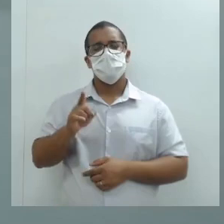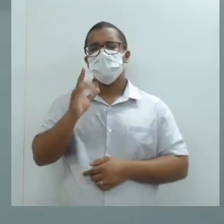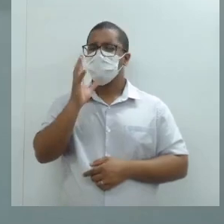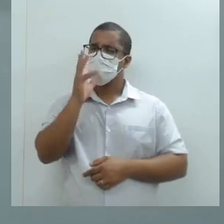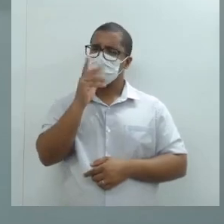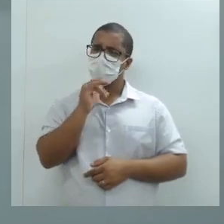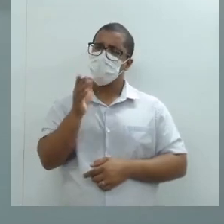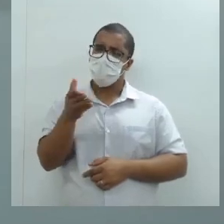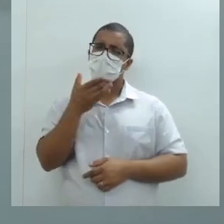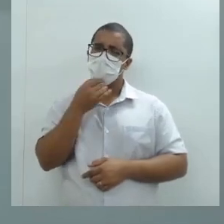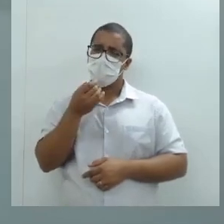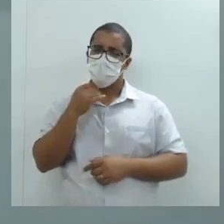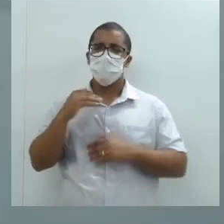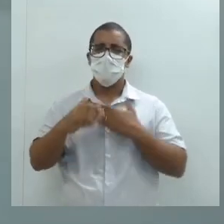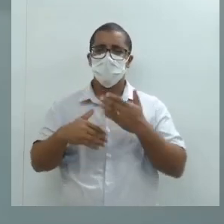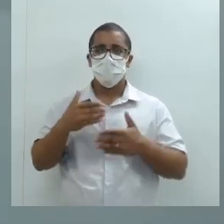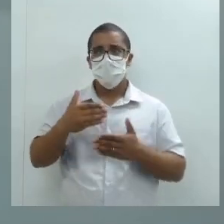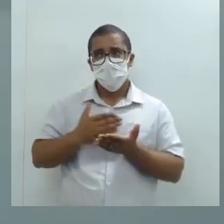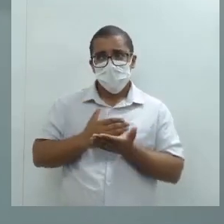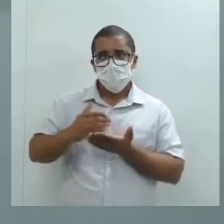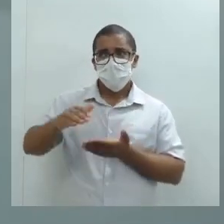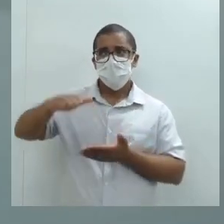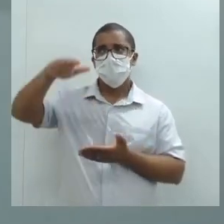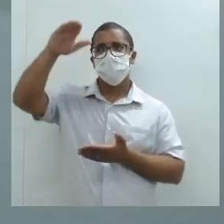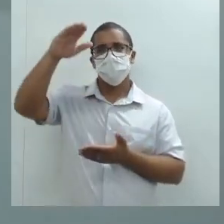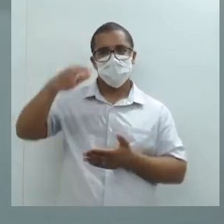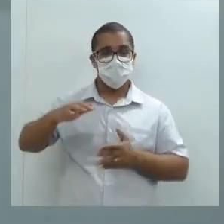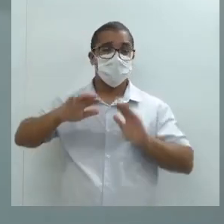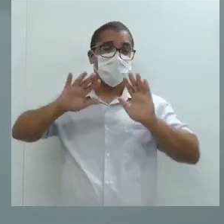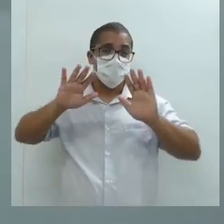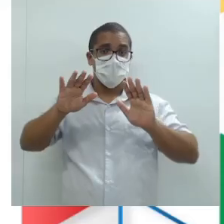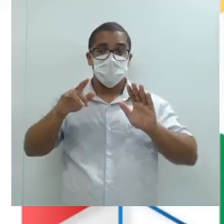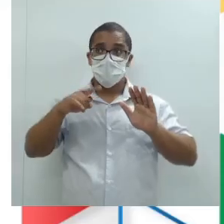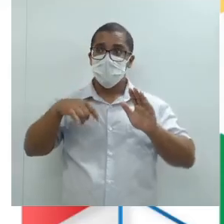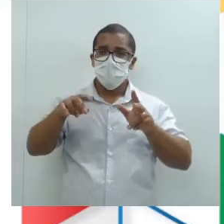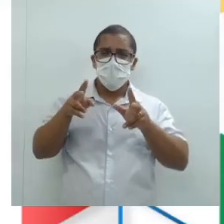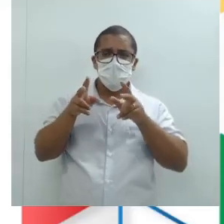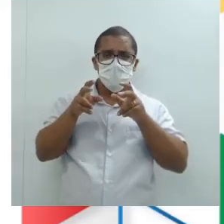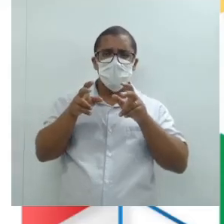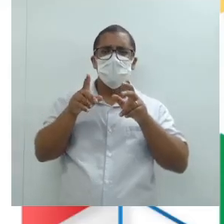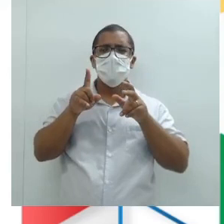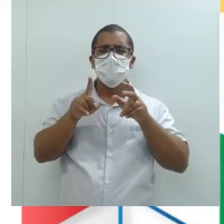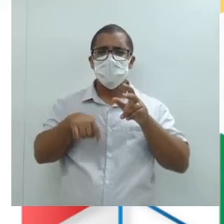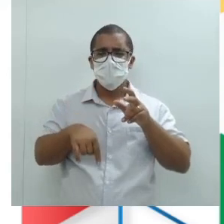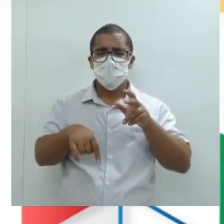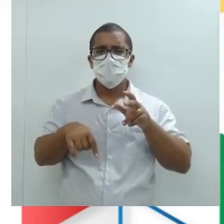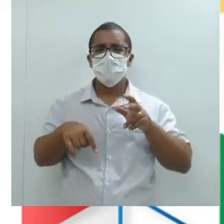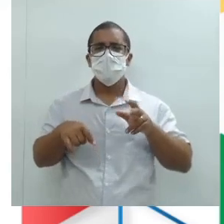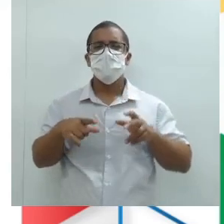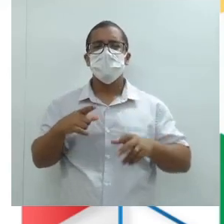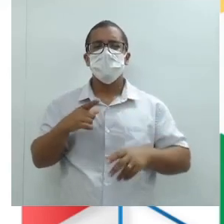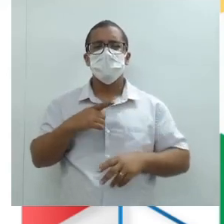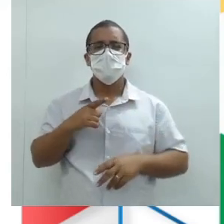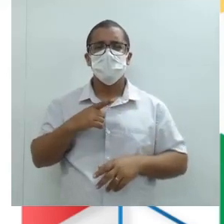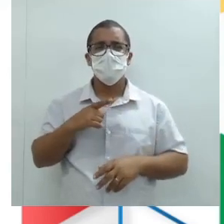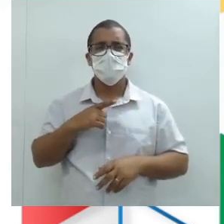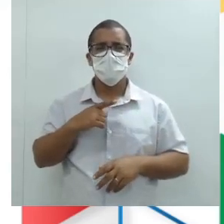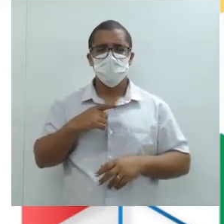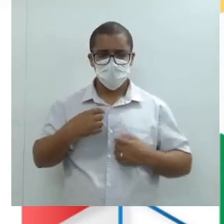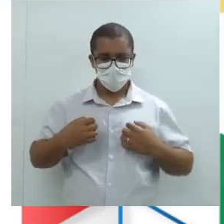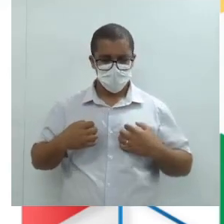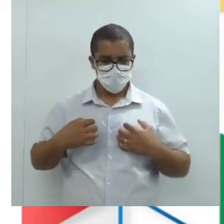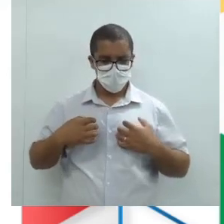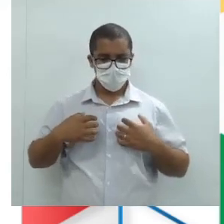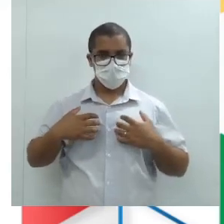final da puberdade que ele começa a crescer. Então, o primeiro sinal é o aparecimento do broto mamário, que